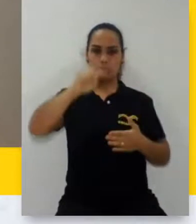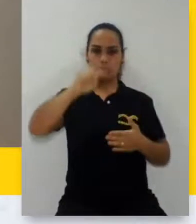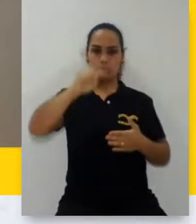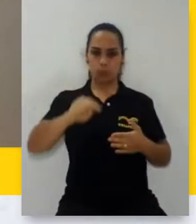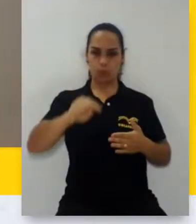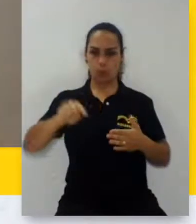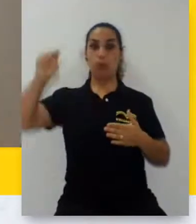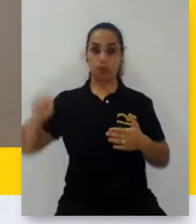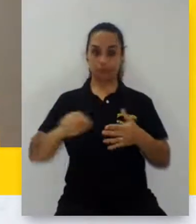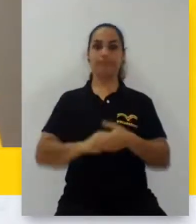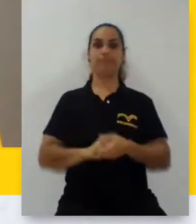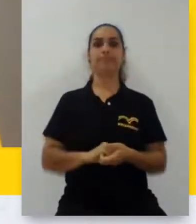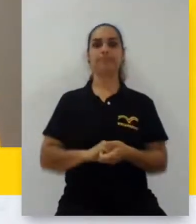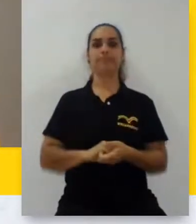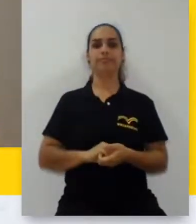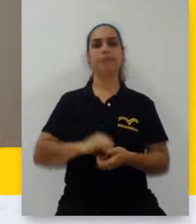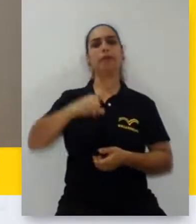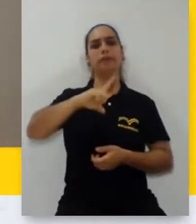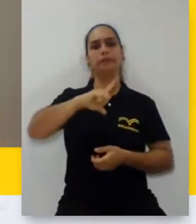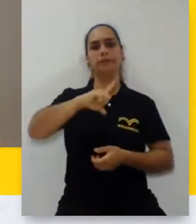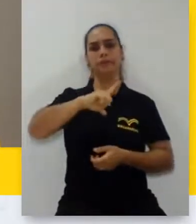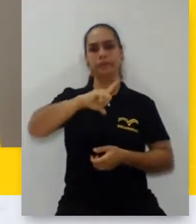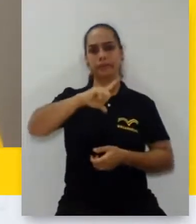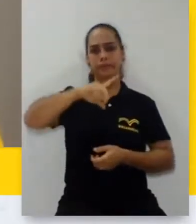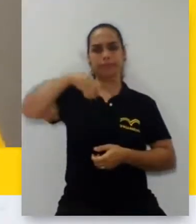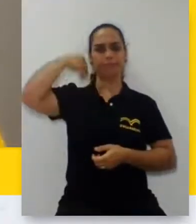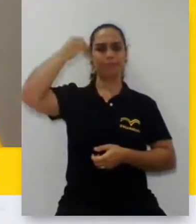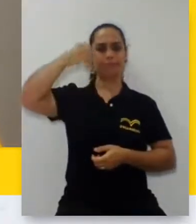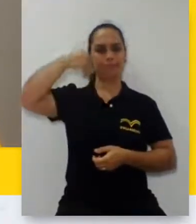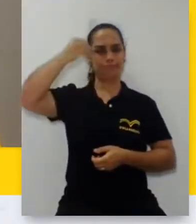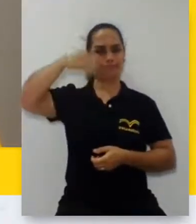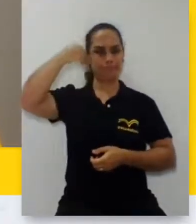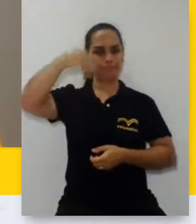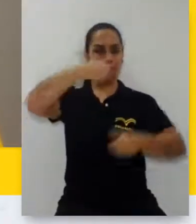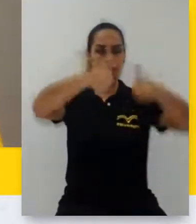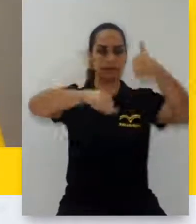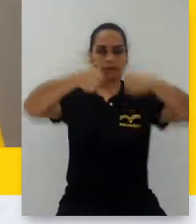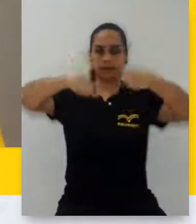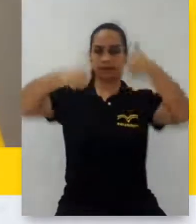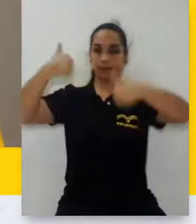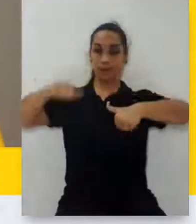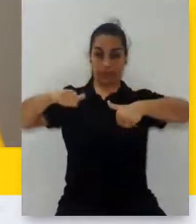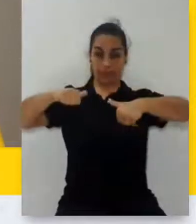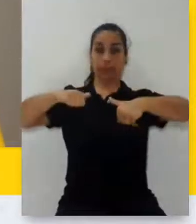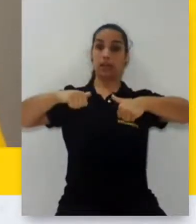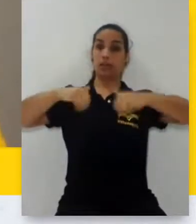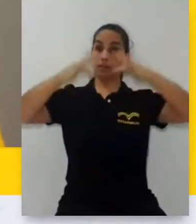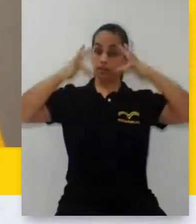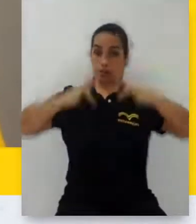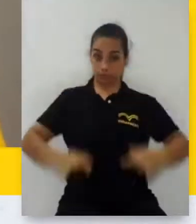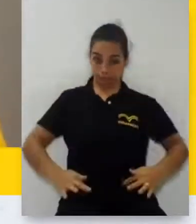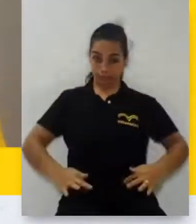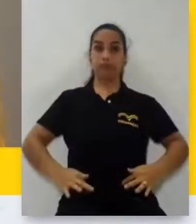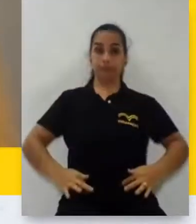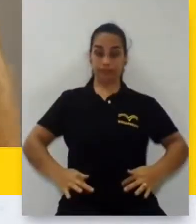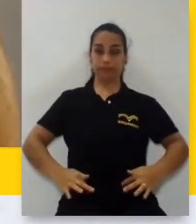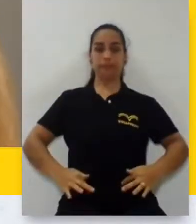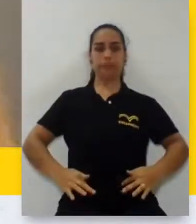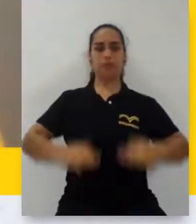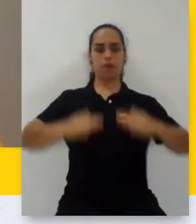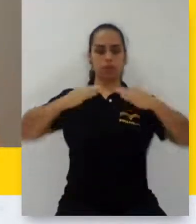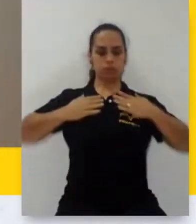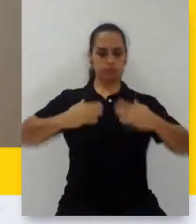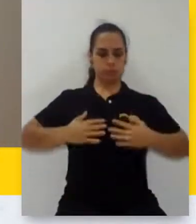e avaliação física, com amplo conhecimento sobre os ajustes fisiológicos que ocorrem